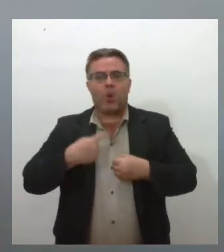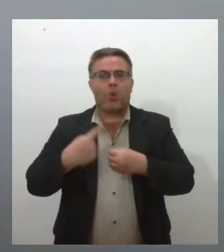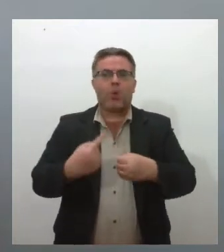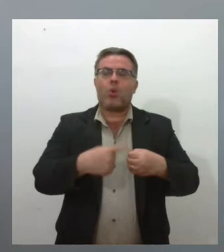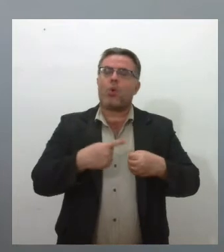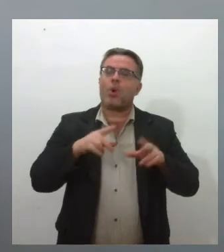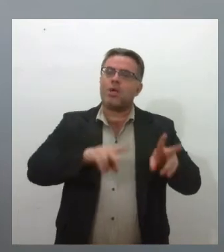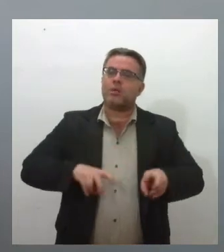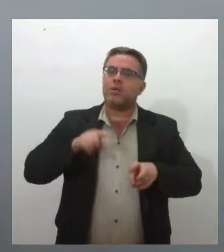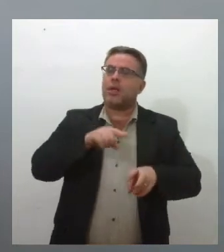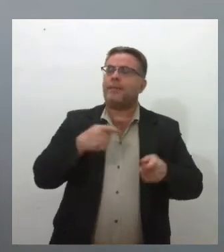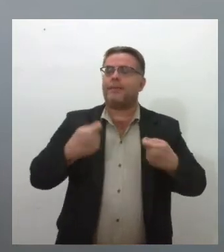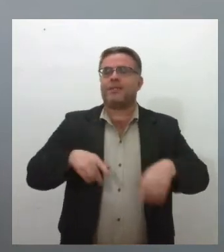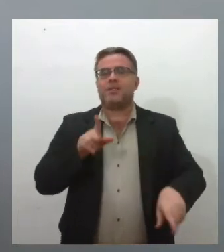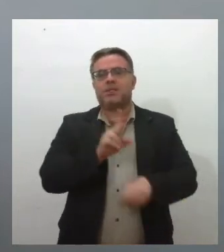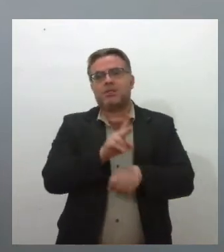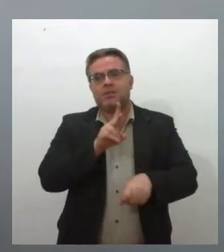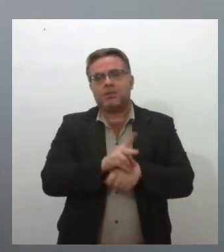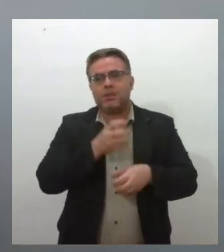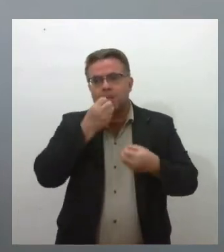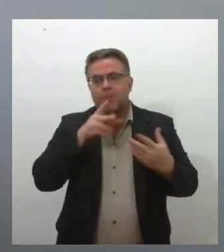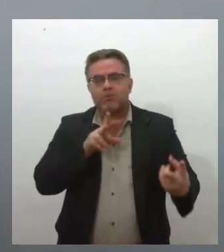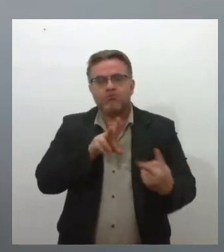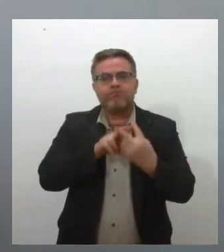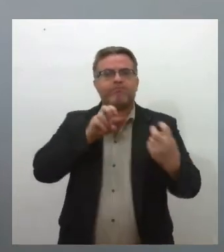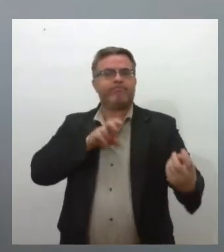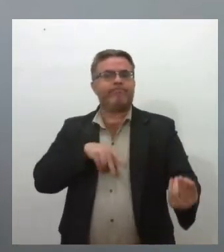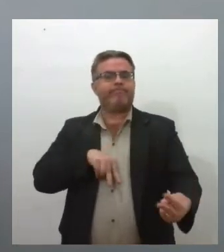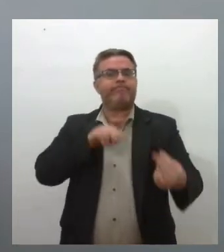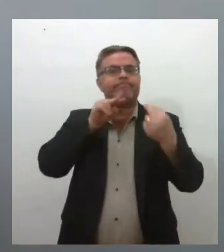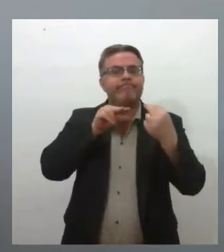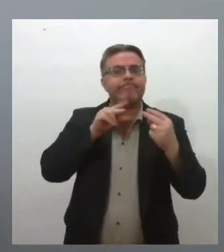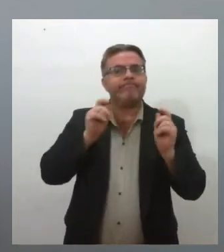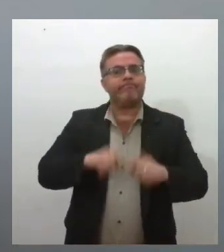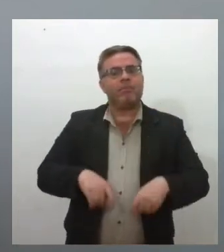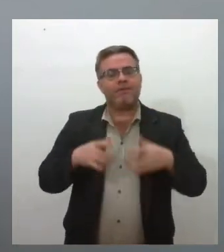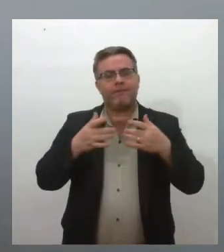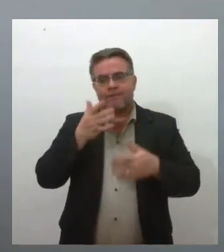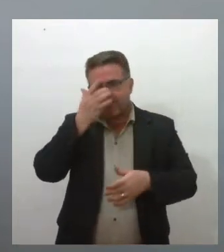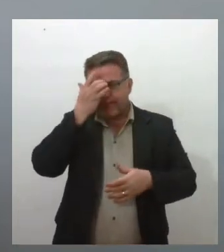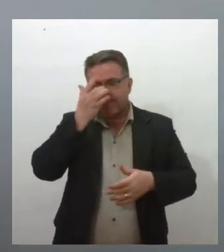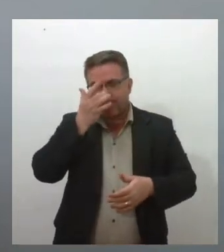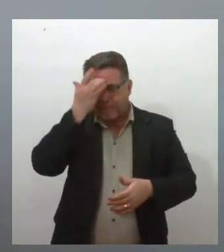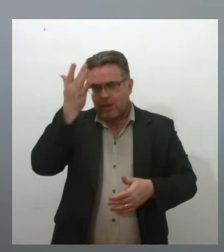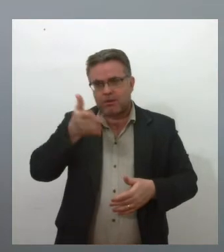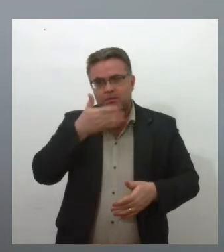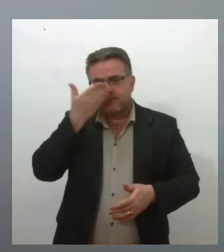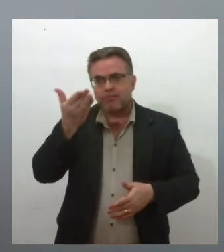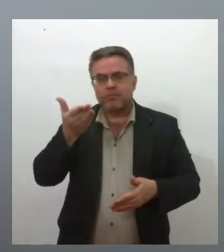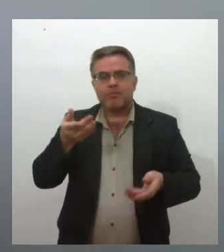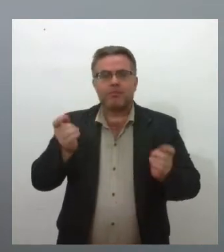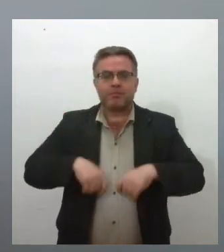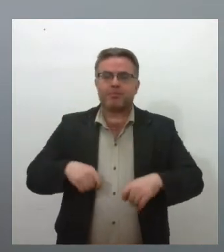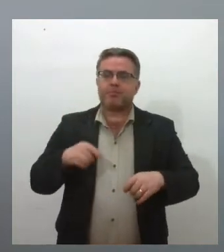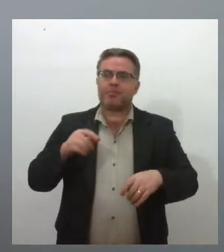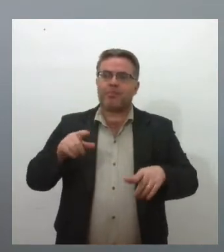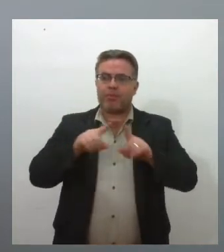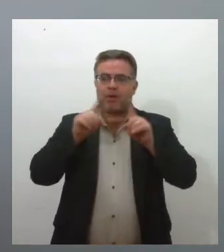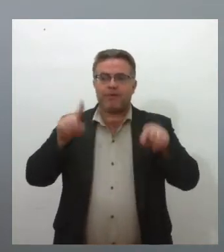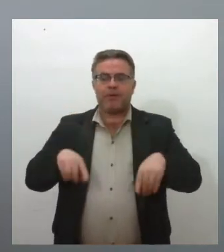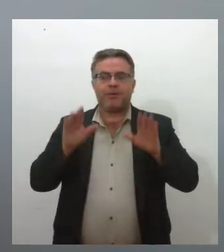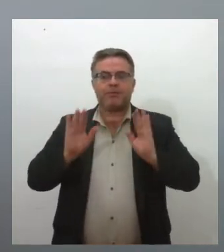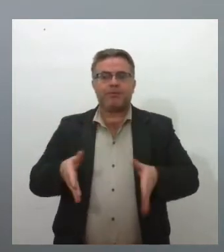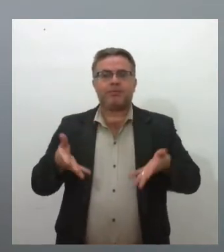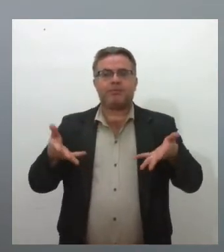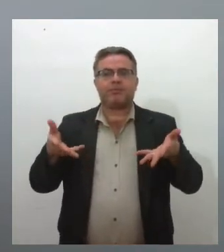de um atendimento mais próximo, um atendimento mais facilitado. Então, no primeiro momento, os servidores já estarão qualificados